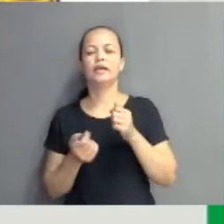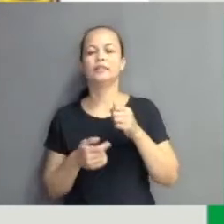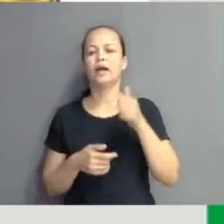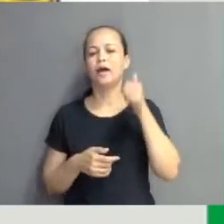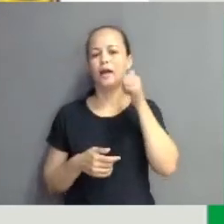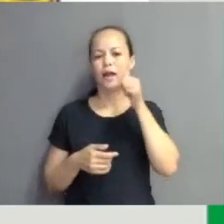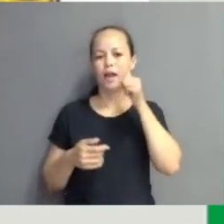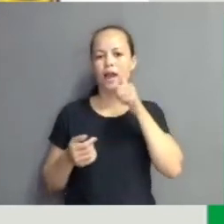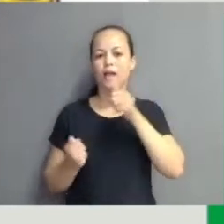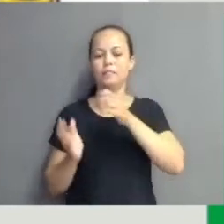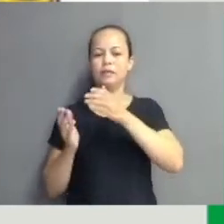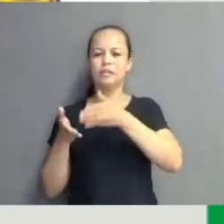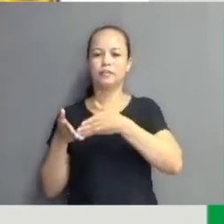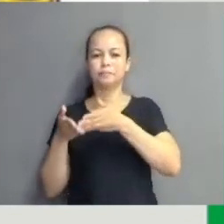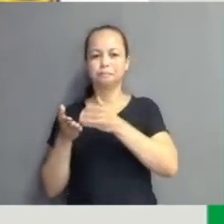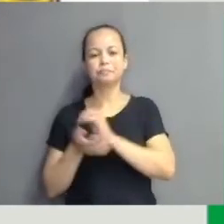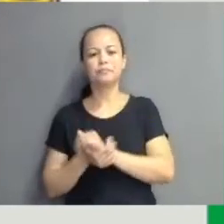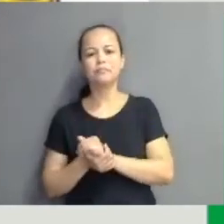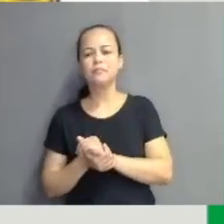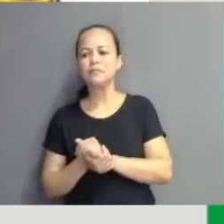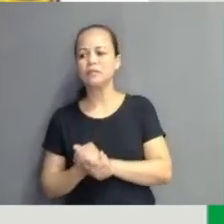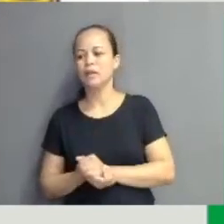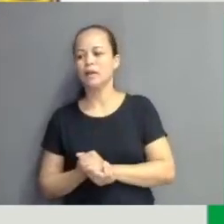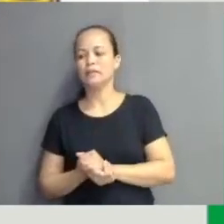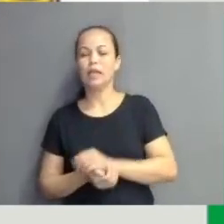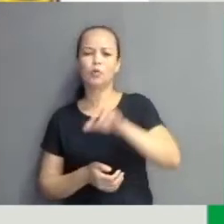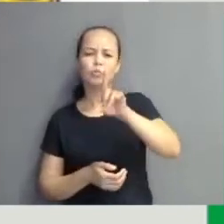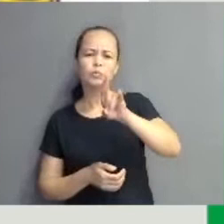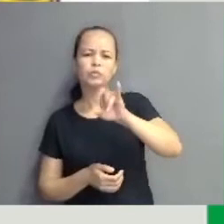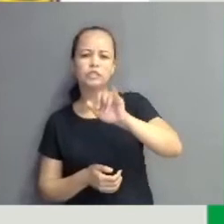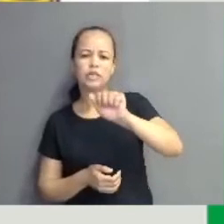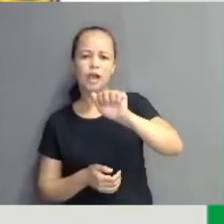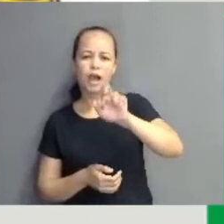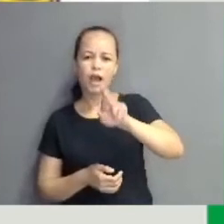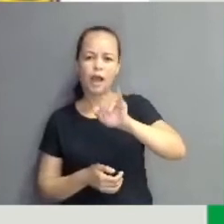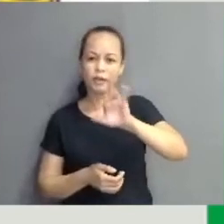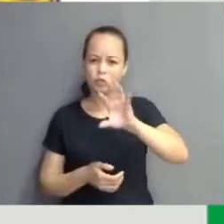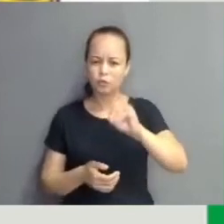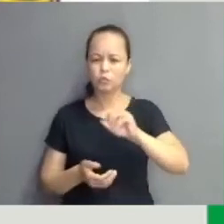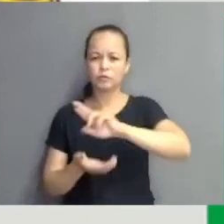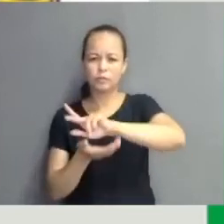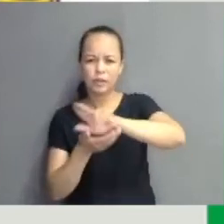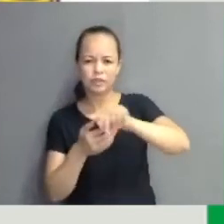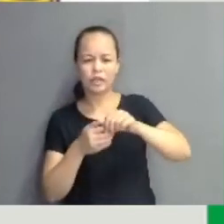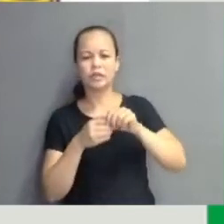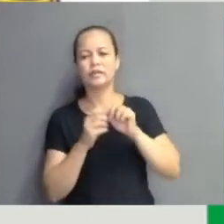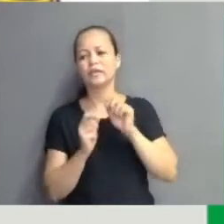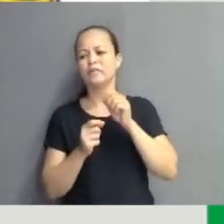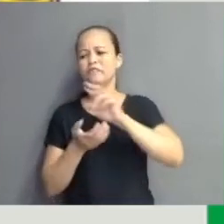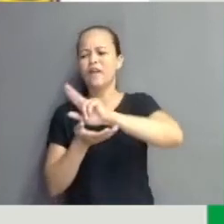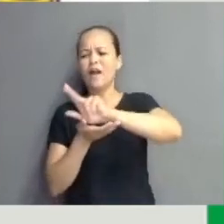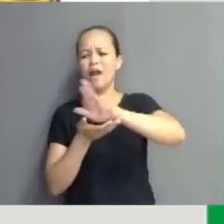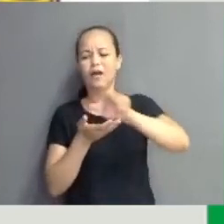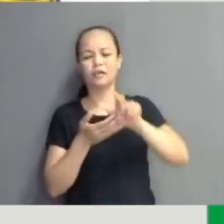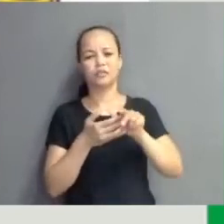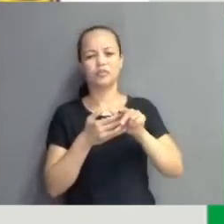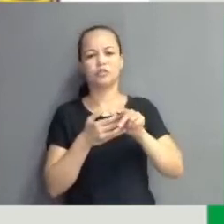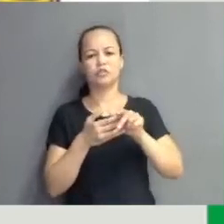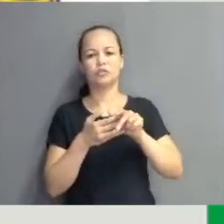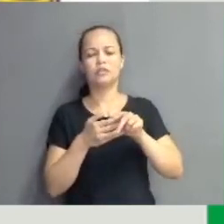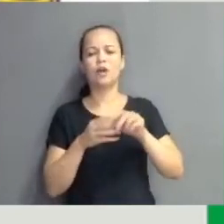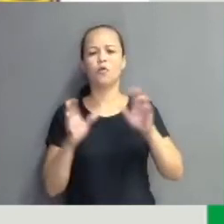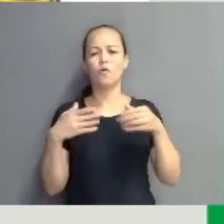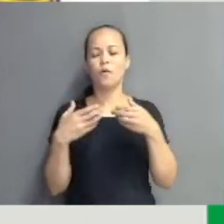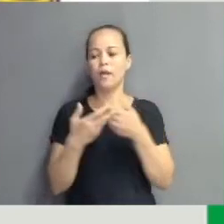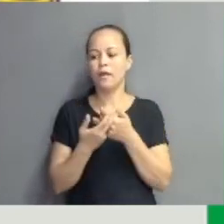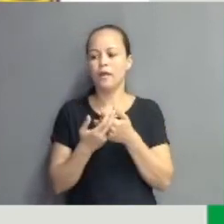contando fatos o cotidiano diariamente você vai escrevendo e os contos de fadas gente são